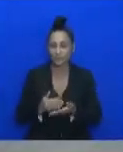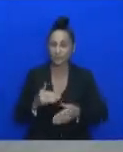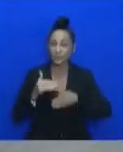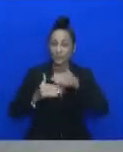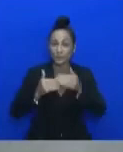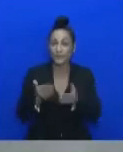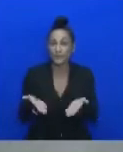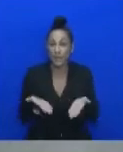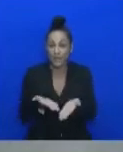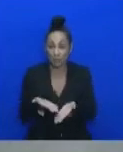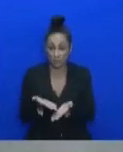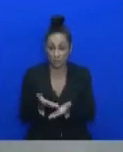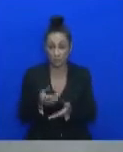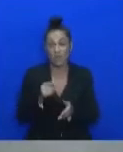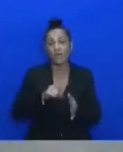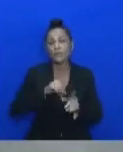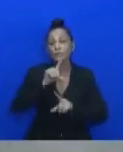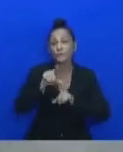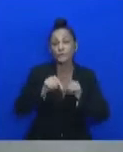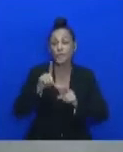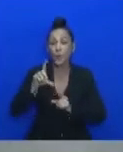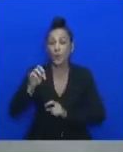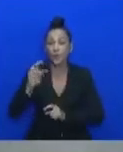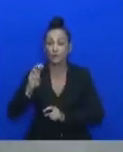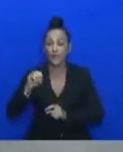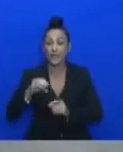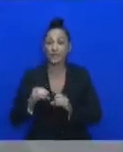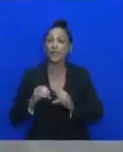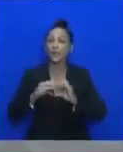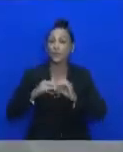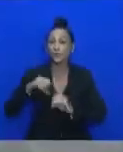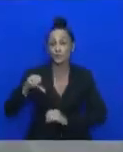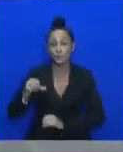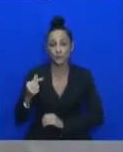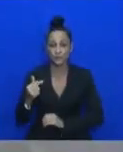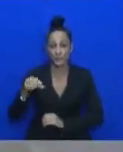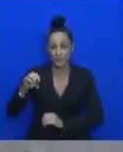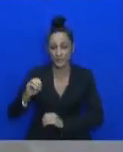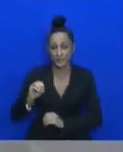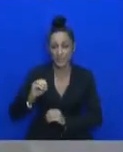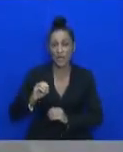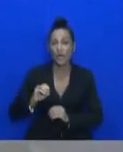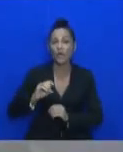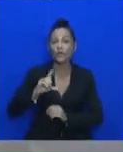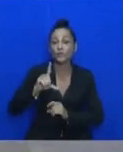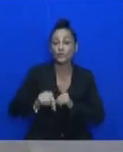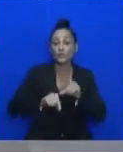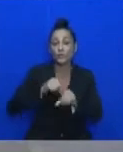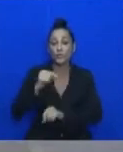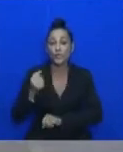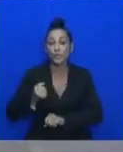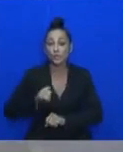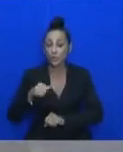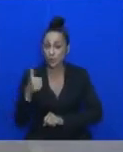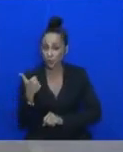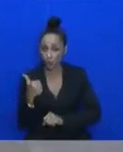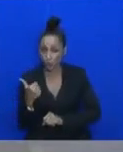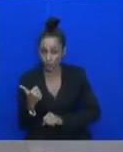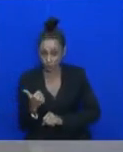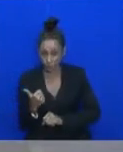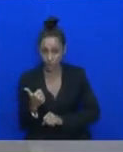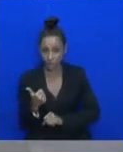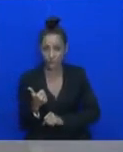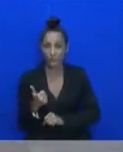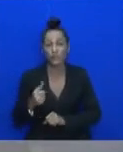Passamos agora à confirmação do sorteio da Loteca, concurso número 970, correspondente ao jogo número 11. A bola sorteada